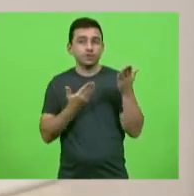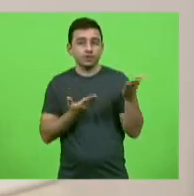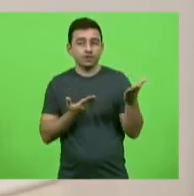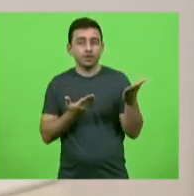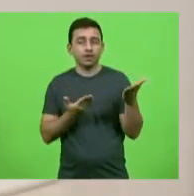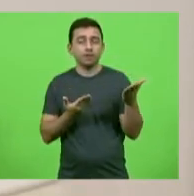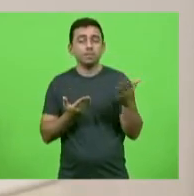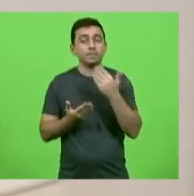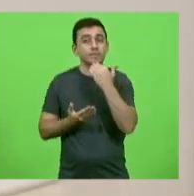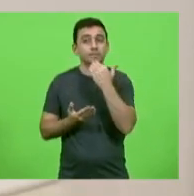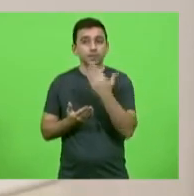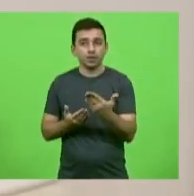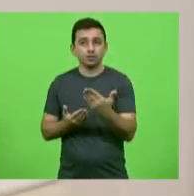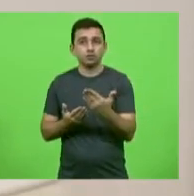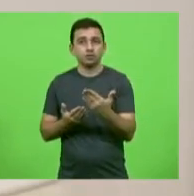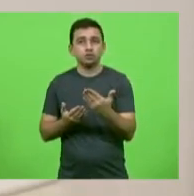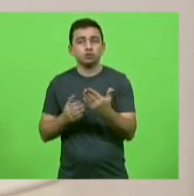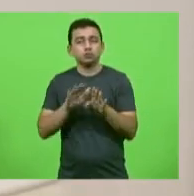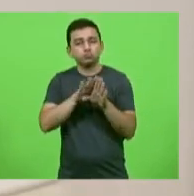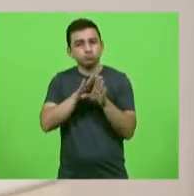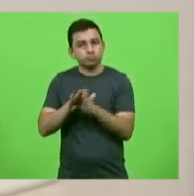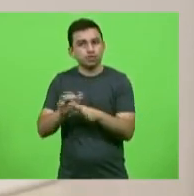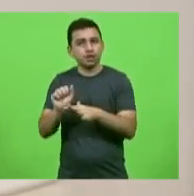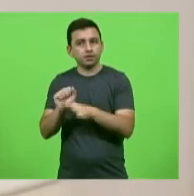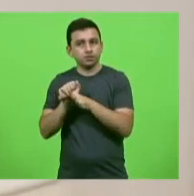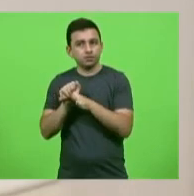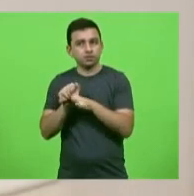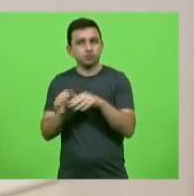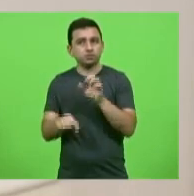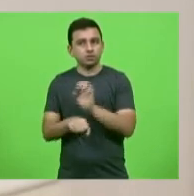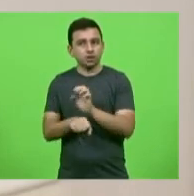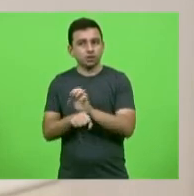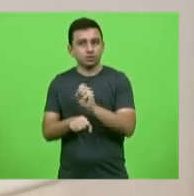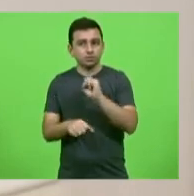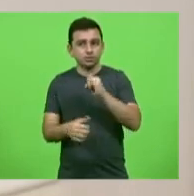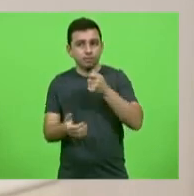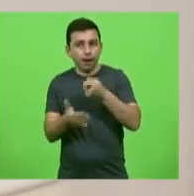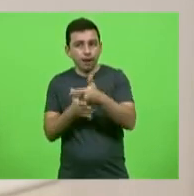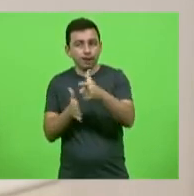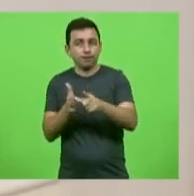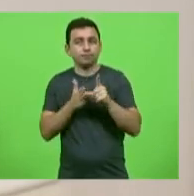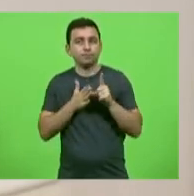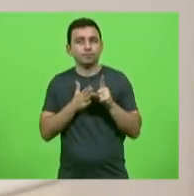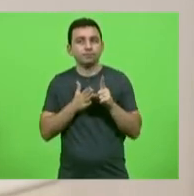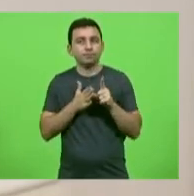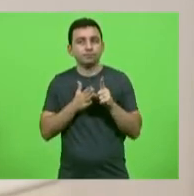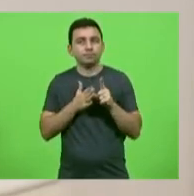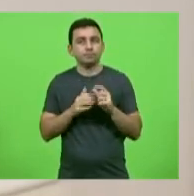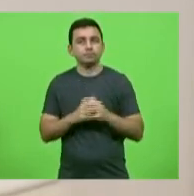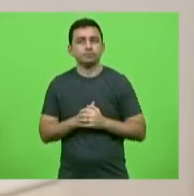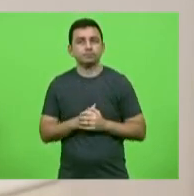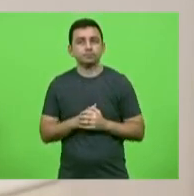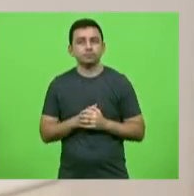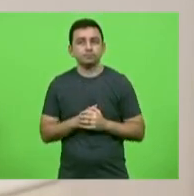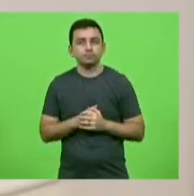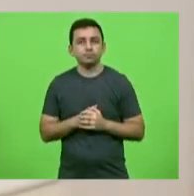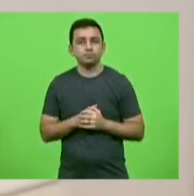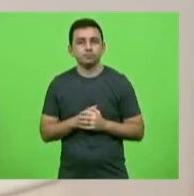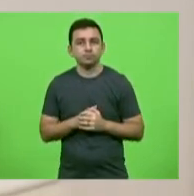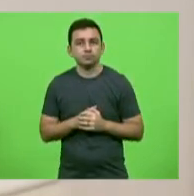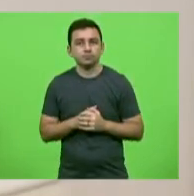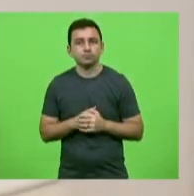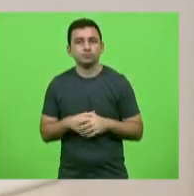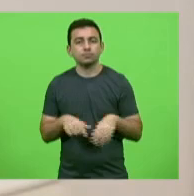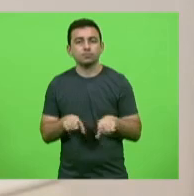requisito à dispensa de garantias ao Estado na hipótese de pagamento antecipado. No ponto da oitiva